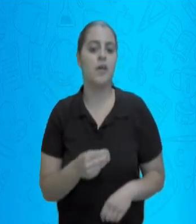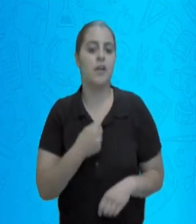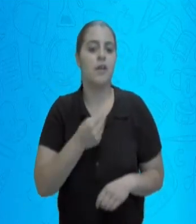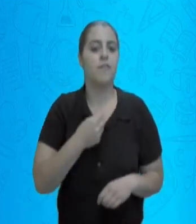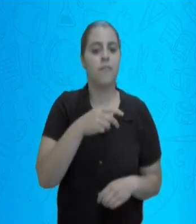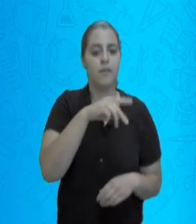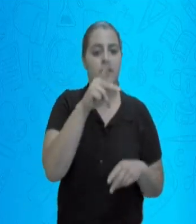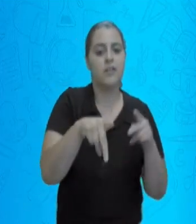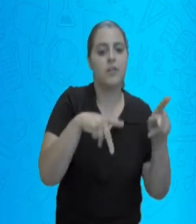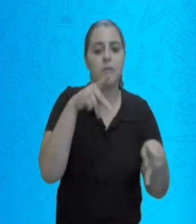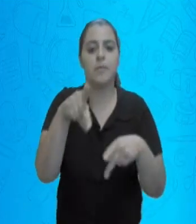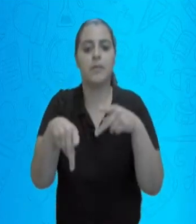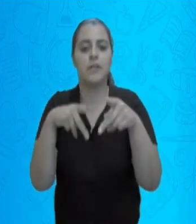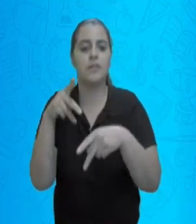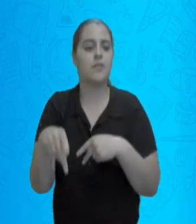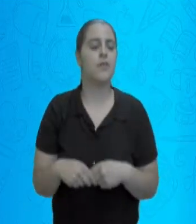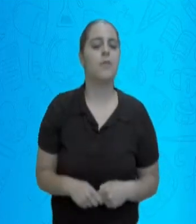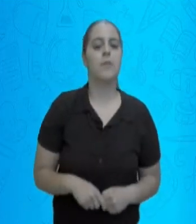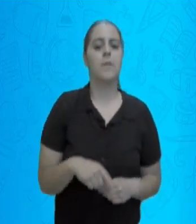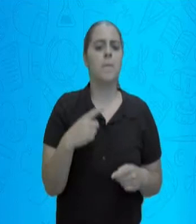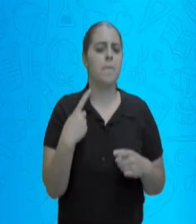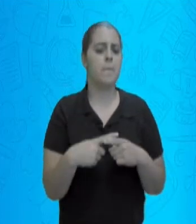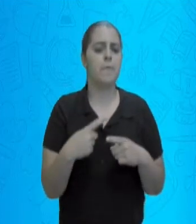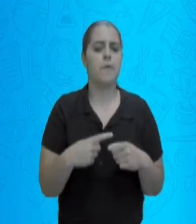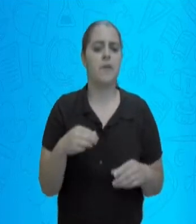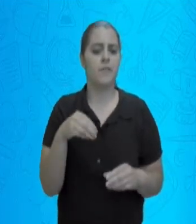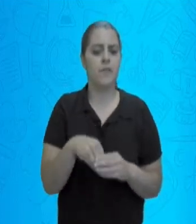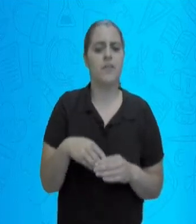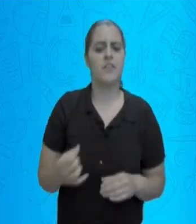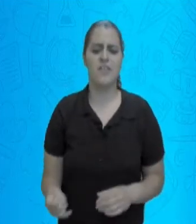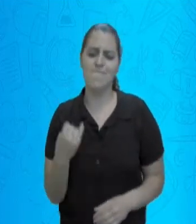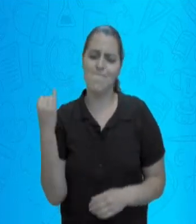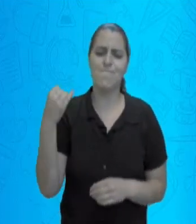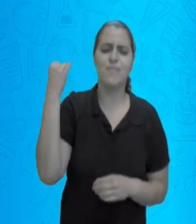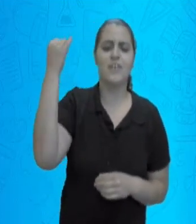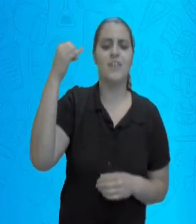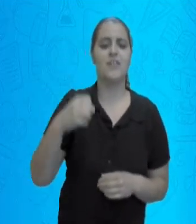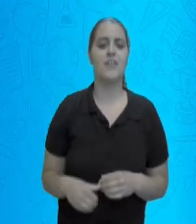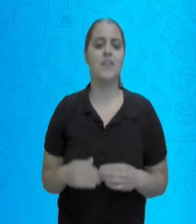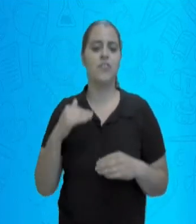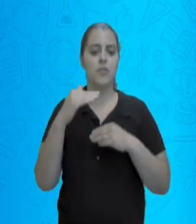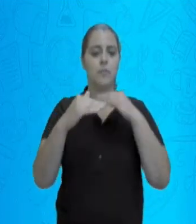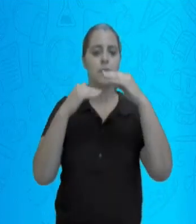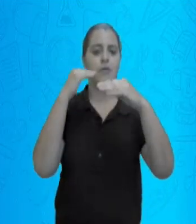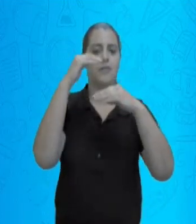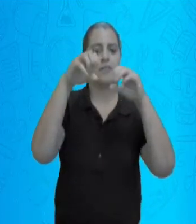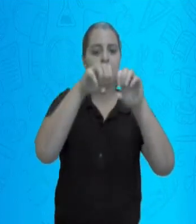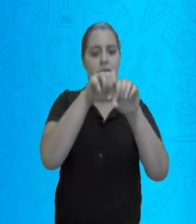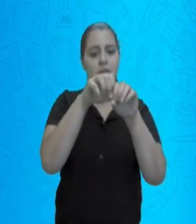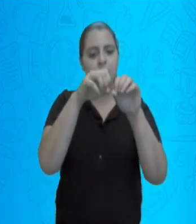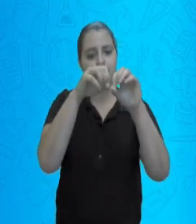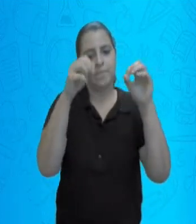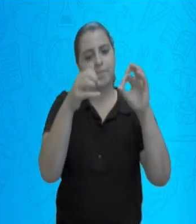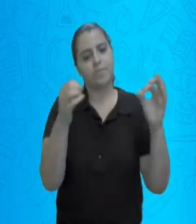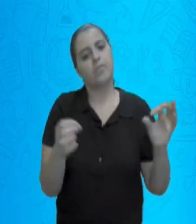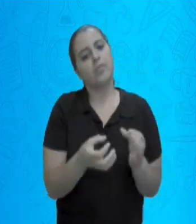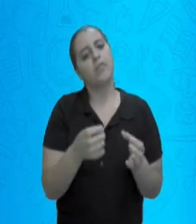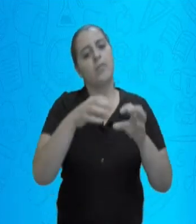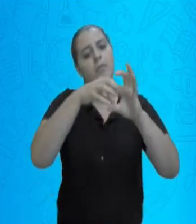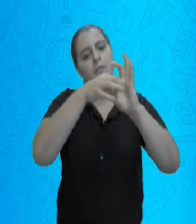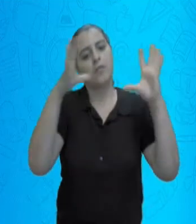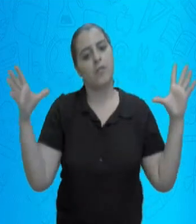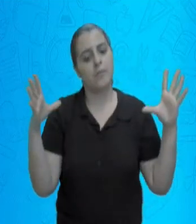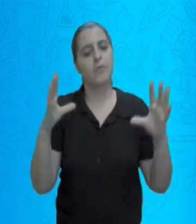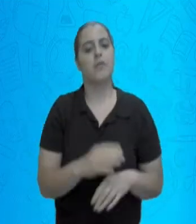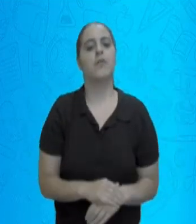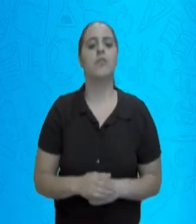um povo. E porque votar é uma parte importante do processo democrático. Nosso país vive um processo